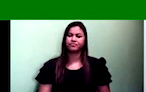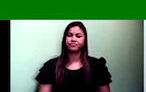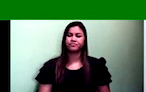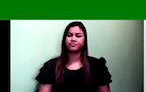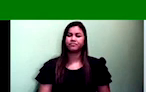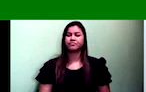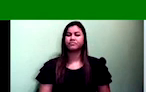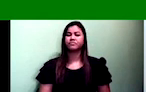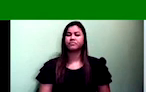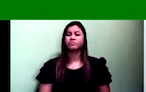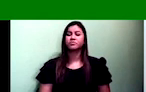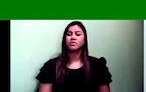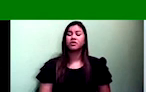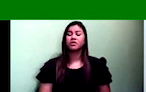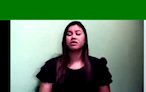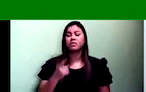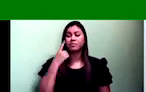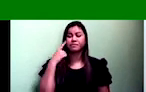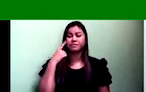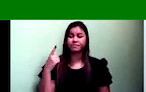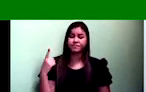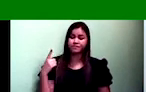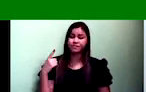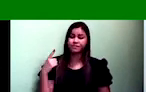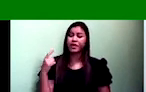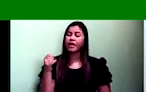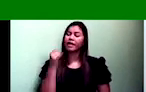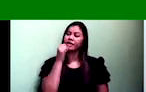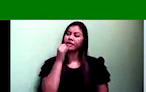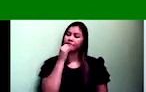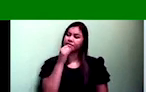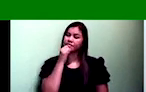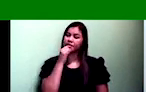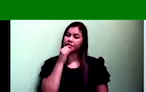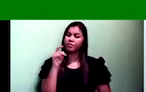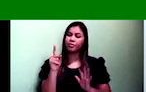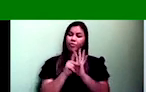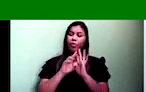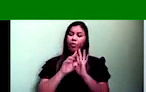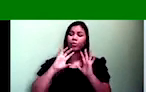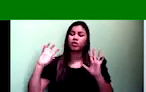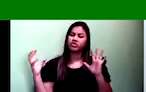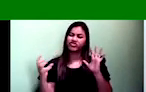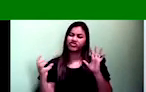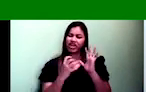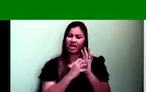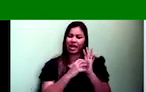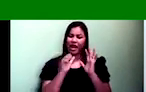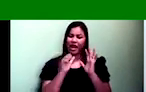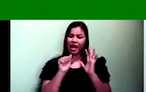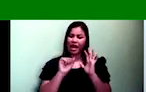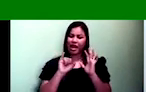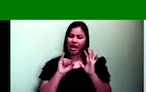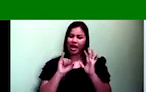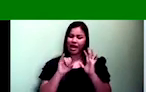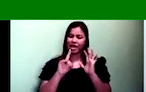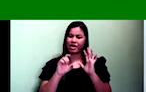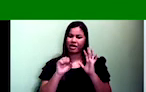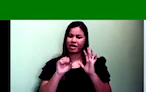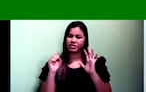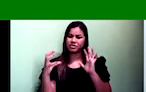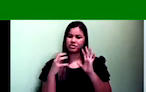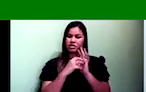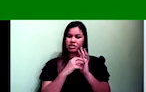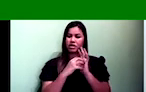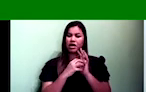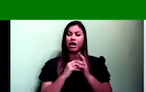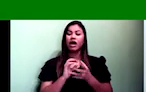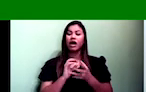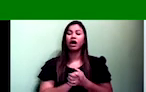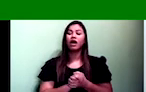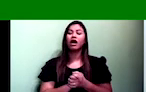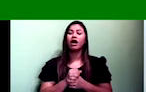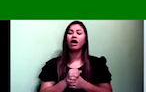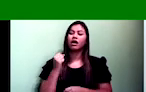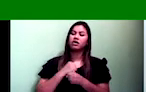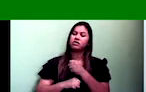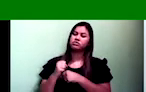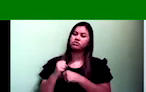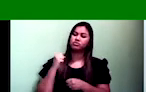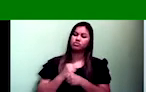Alguns exemplos, então, vamos discutir sobre AIDS, né? Como ela apareceu. Em 1985, lá em